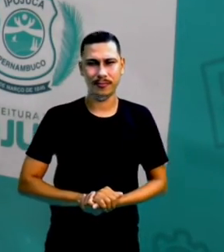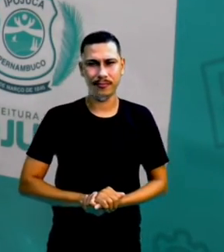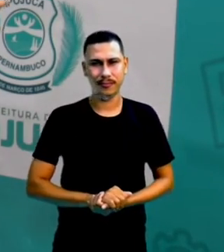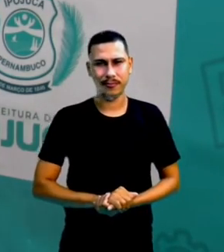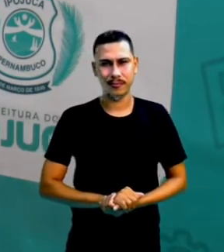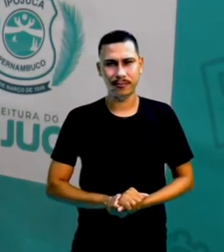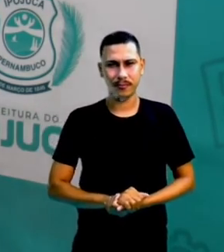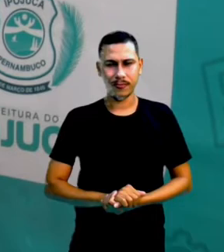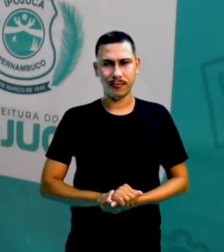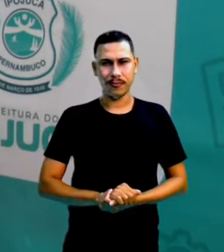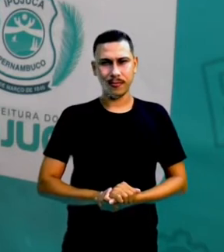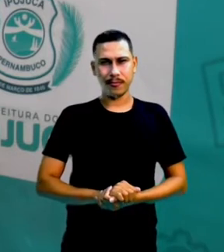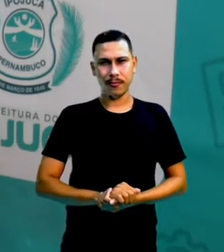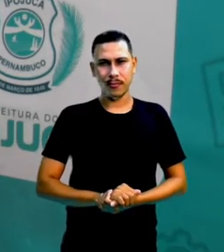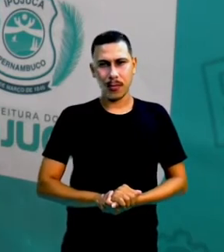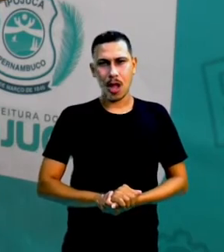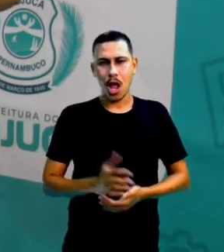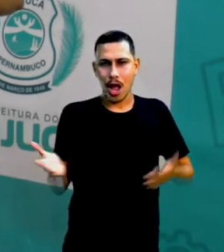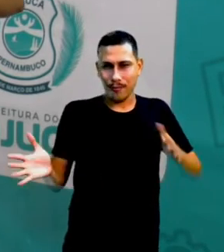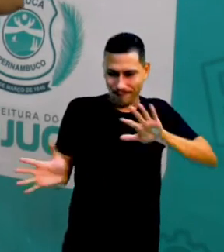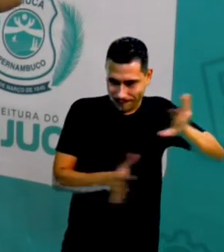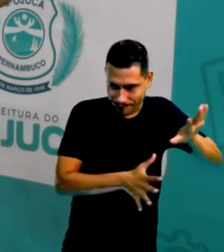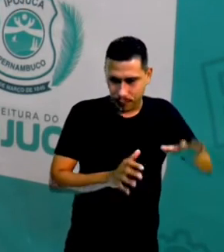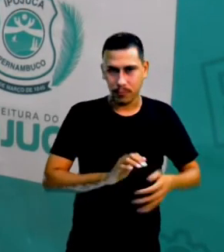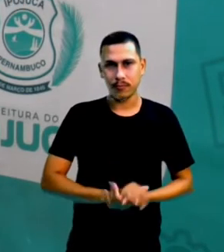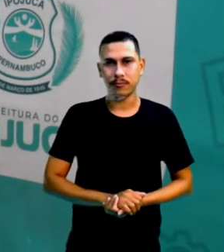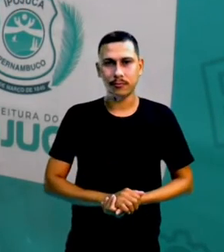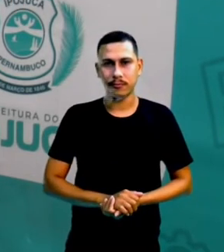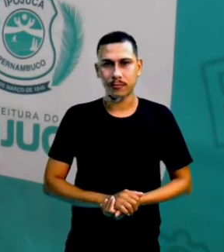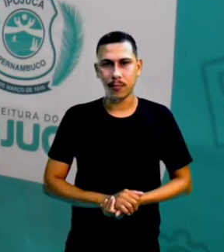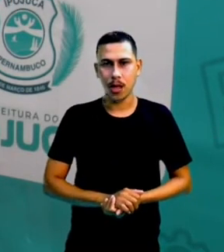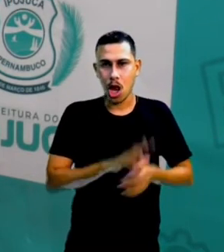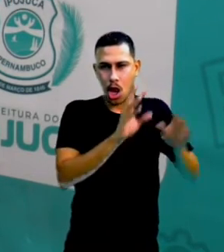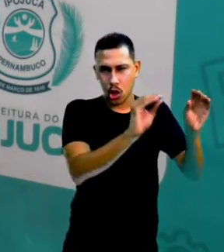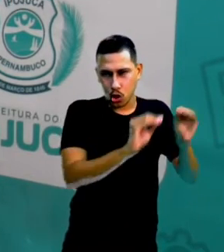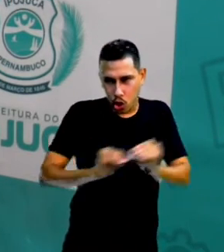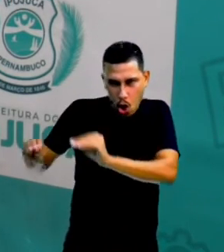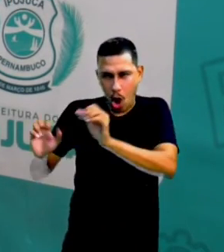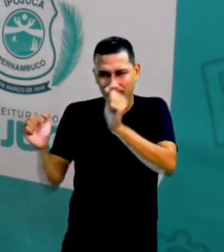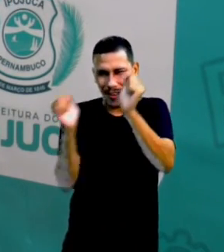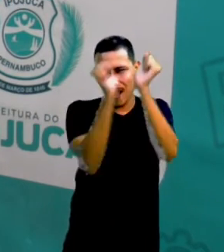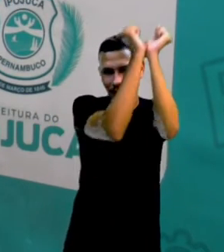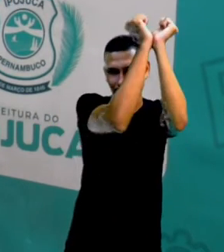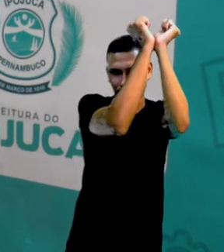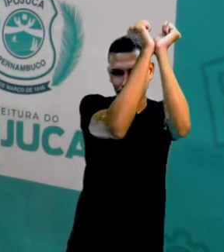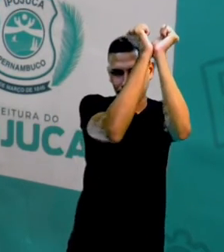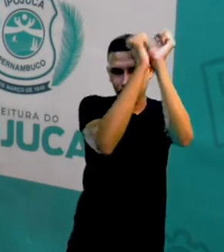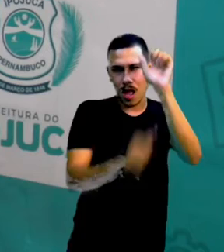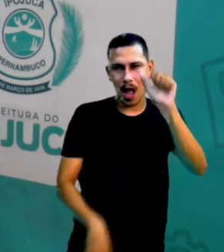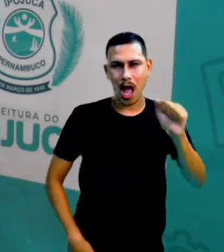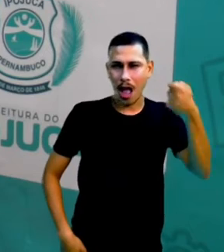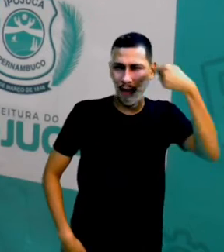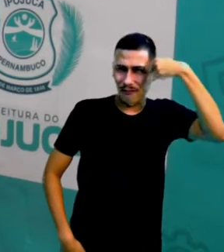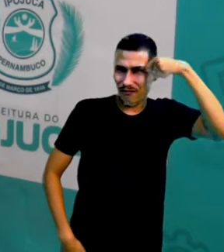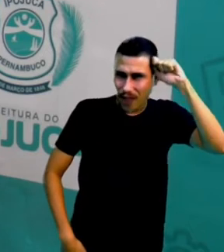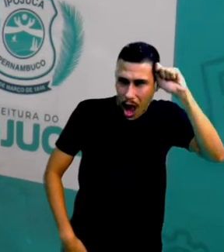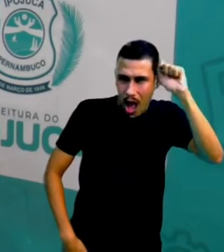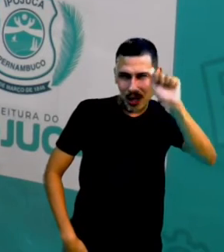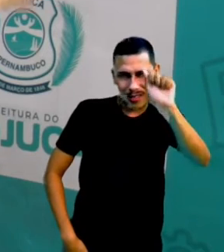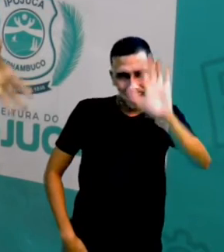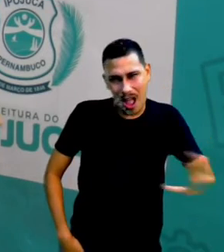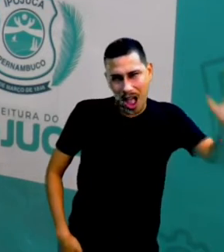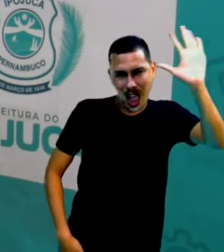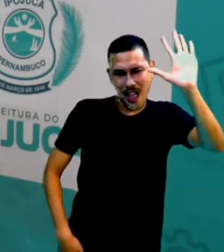E aí veio essa etapa do tráfico, dessa saída do continente africano para o continente